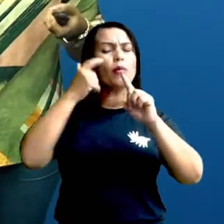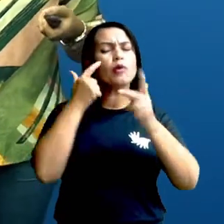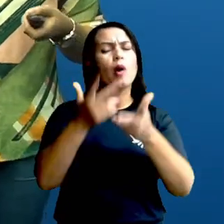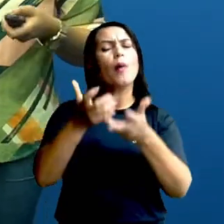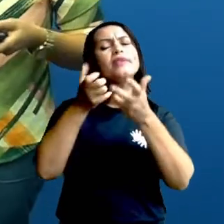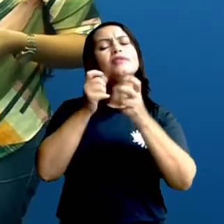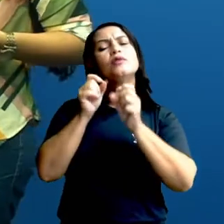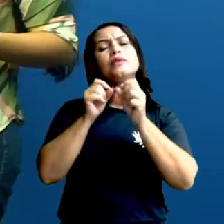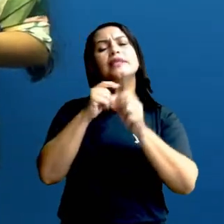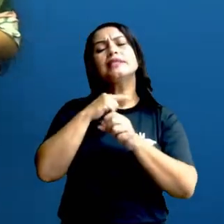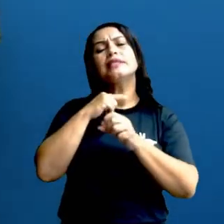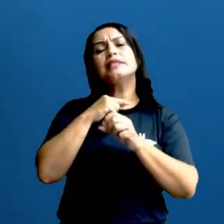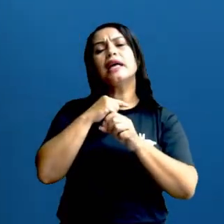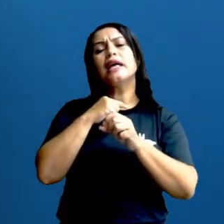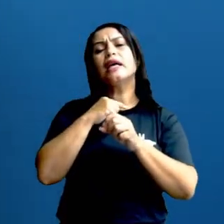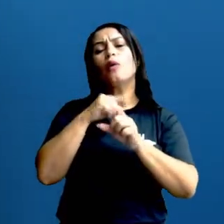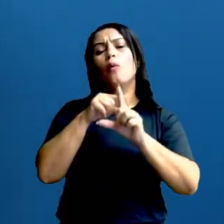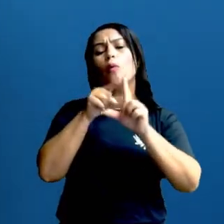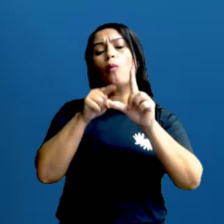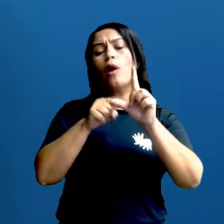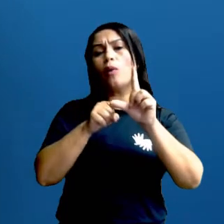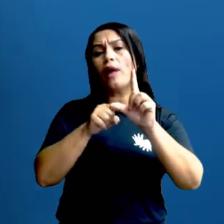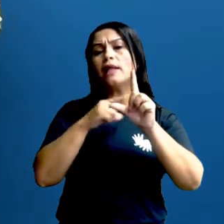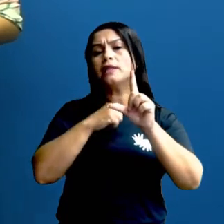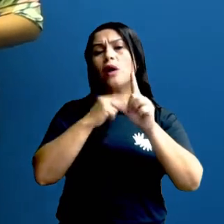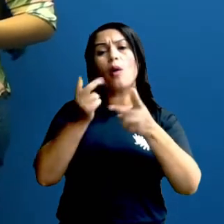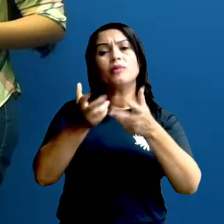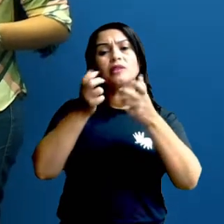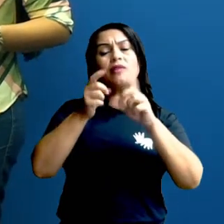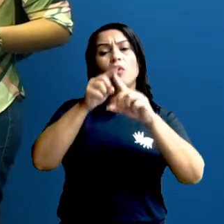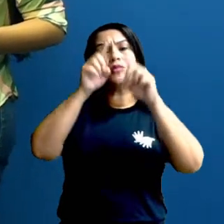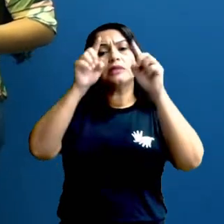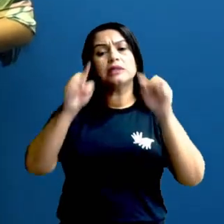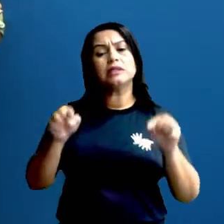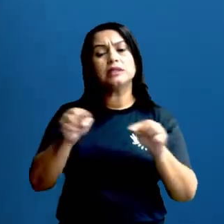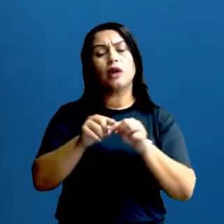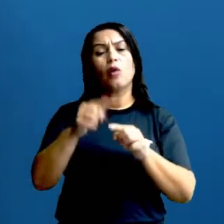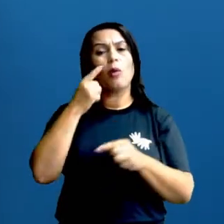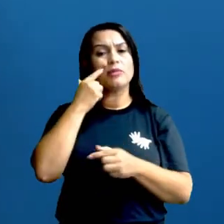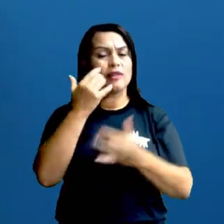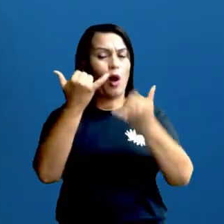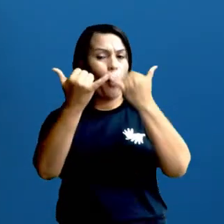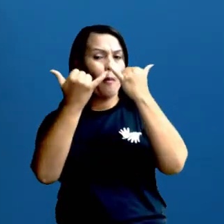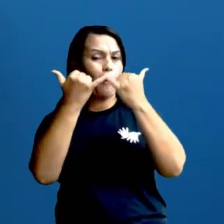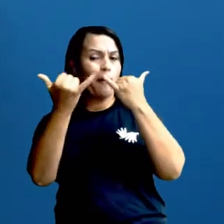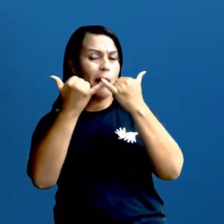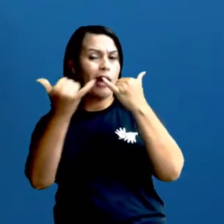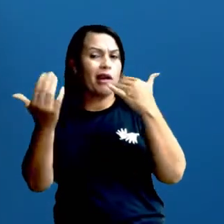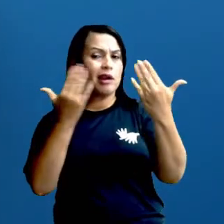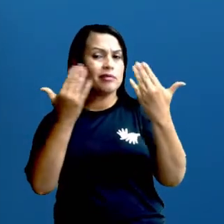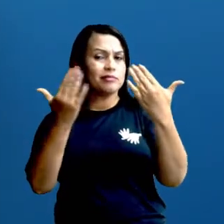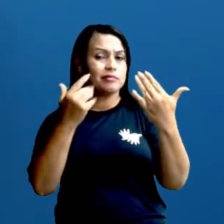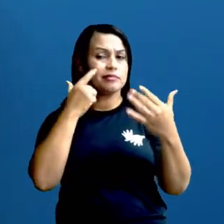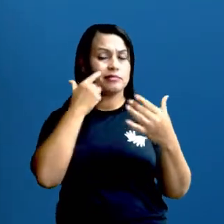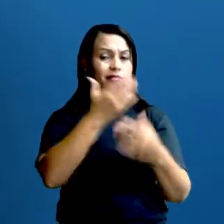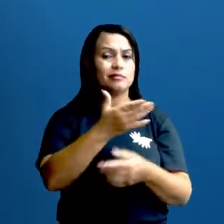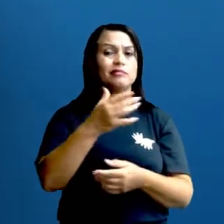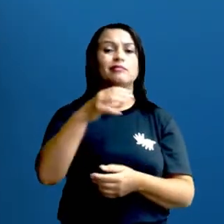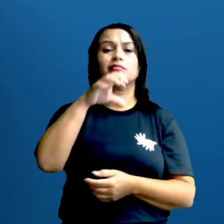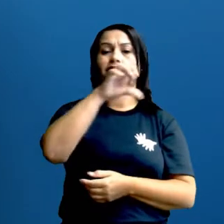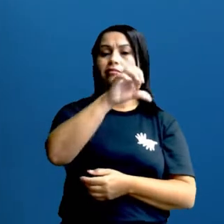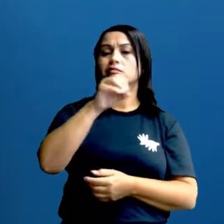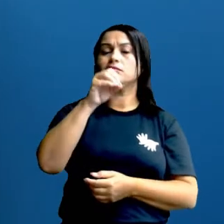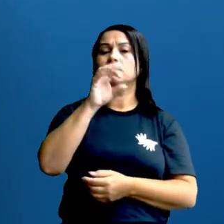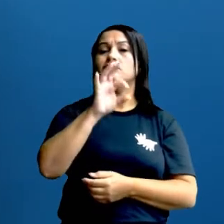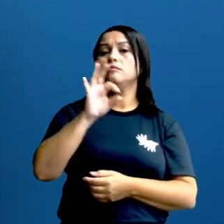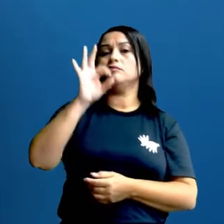observando o seguinte sim a observar esse meu Triângulo com esse aqui esse meu triângulo que tem um ângulo reto aqui né